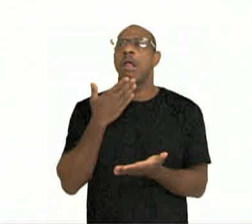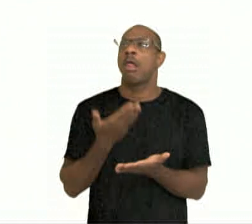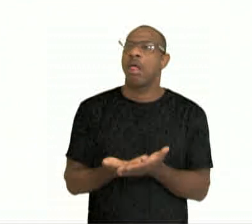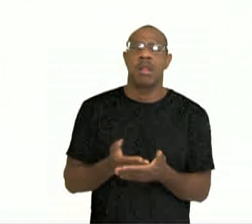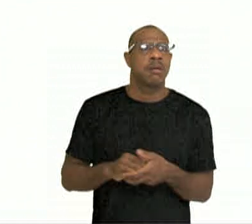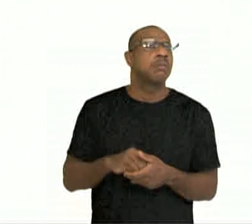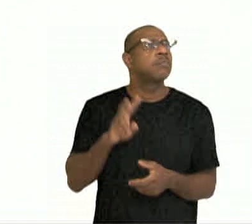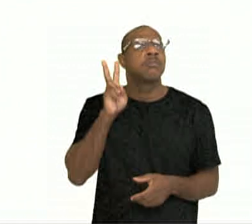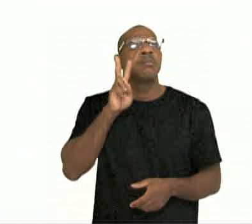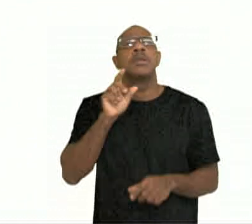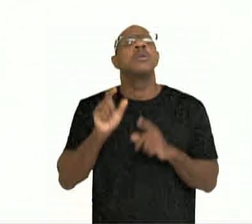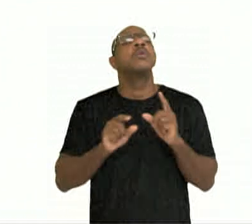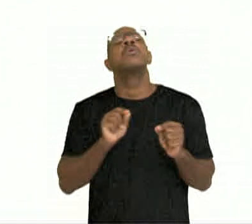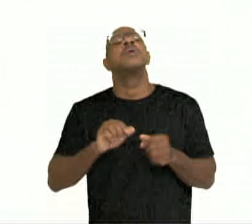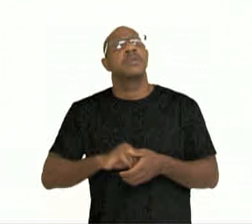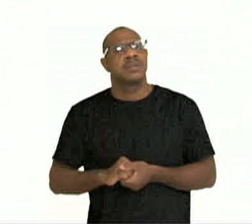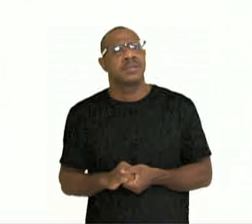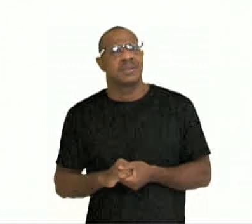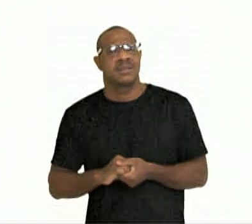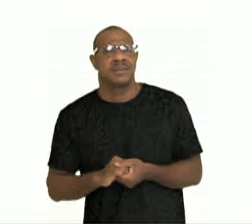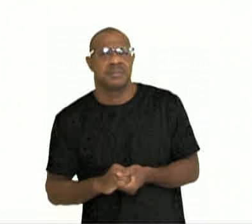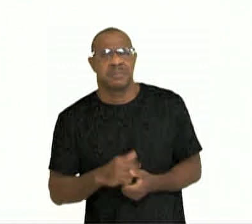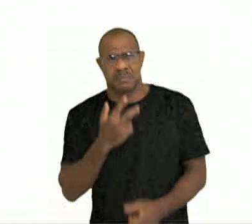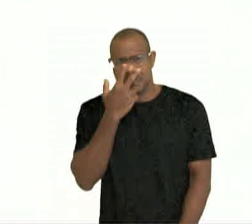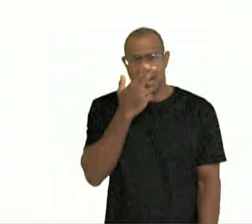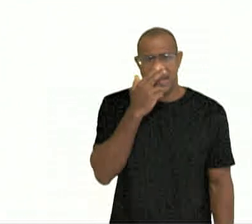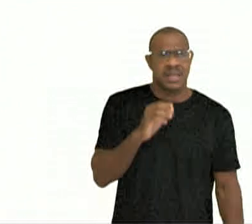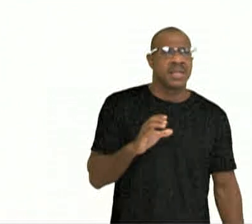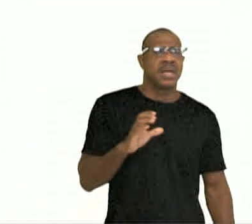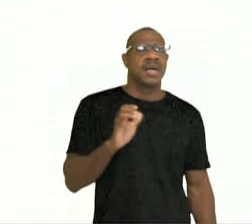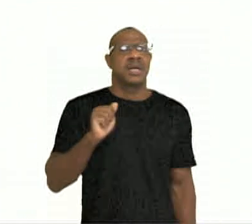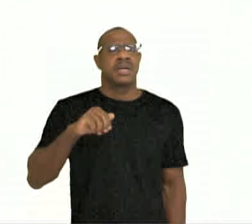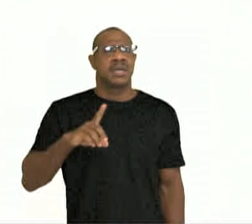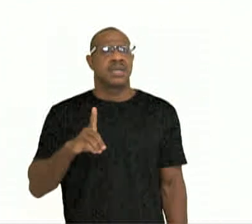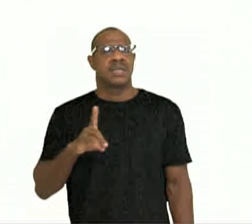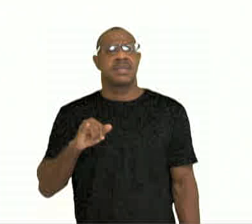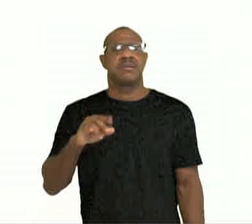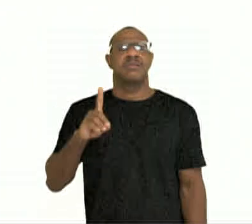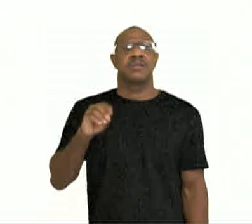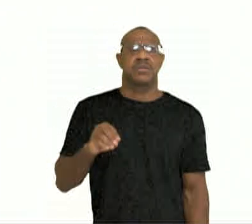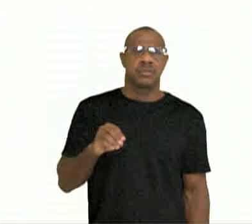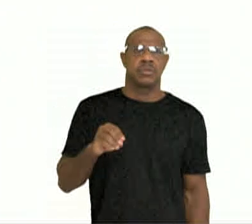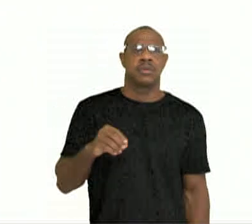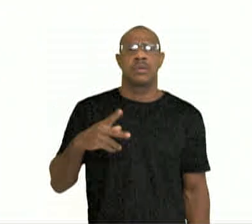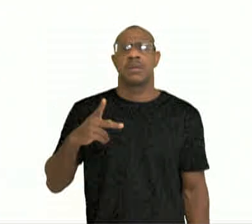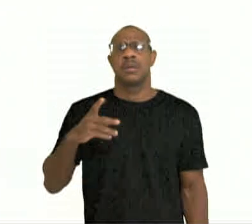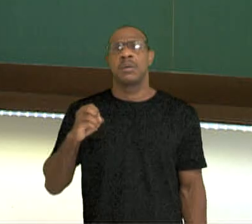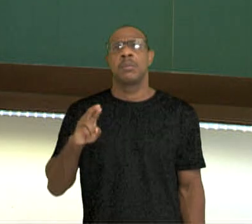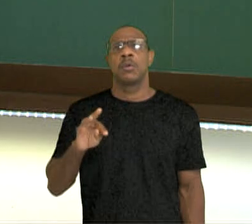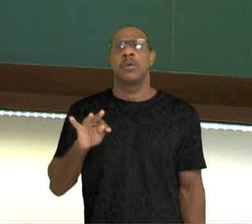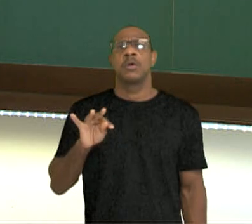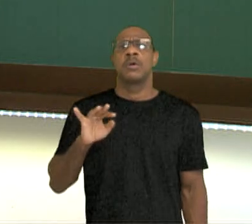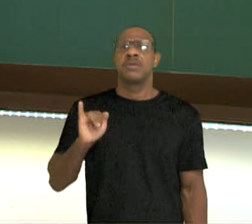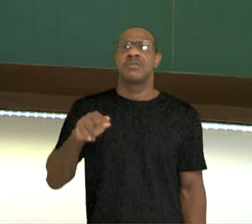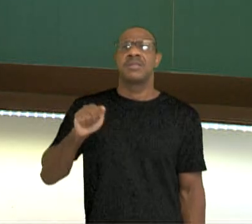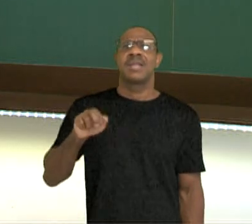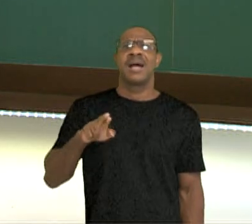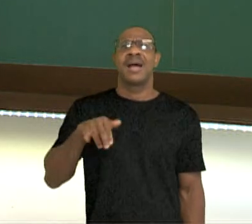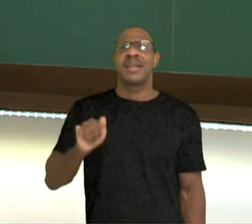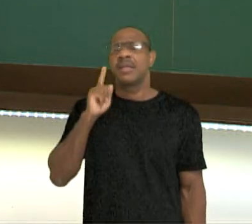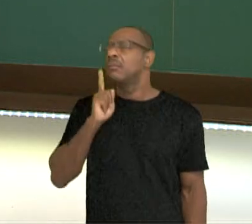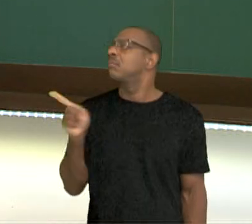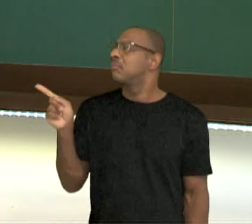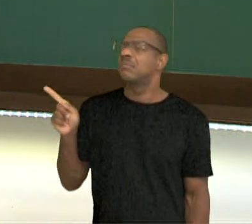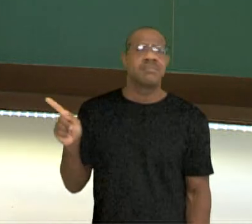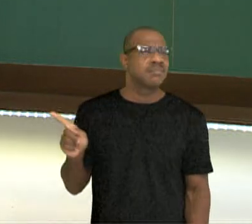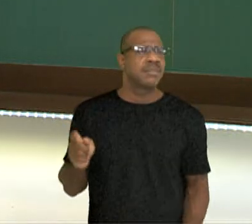te lembra? Não lembra Cândido Portinari? Ah, que delícia olhar para essa obra. Agora eu fico imaginando, se já me dá uma sensação